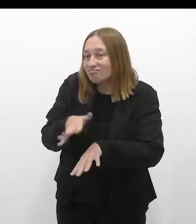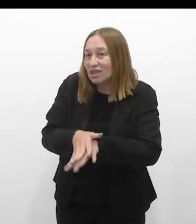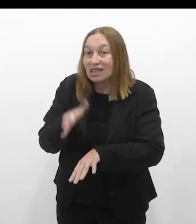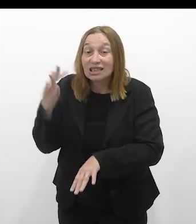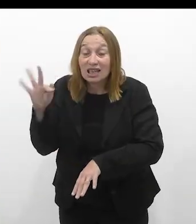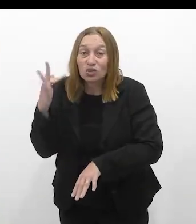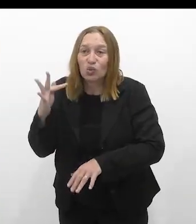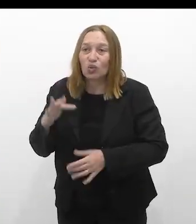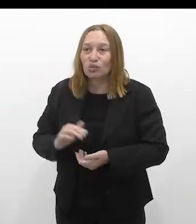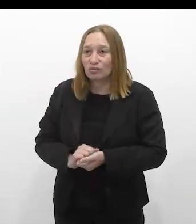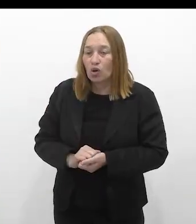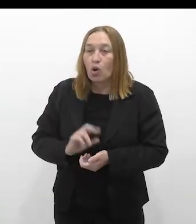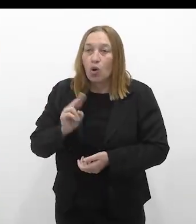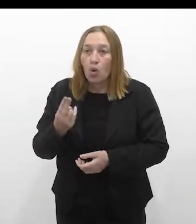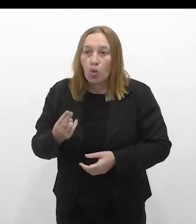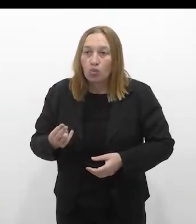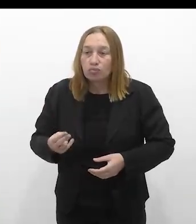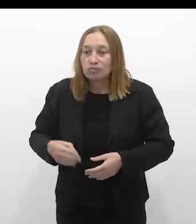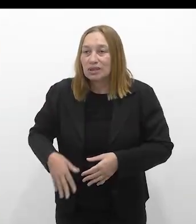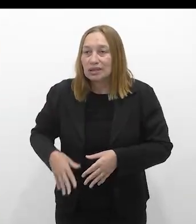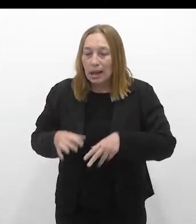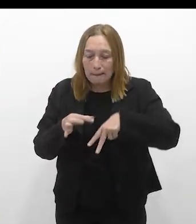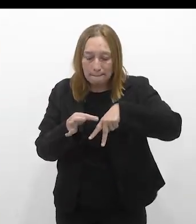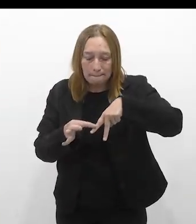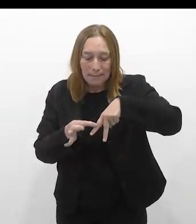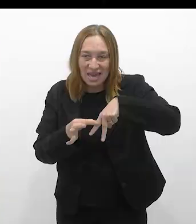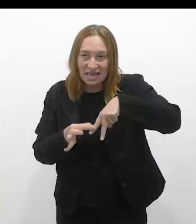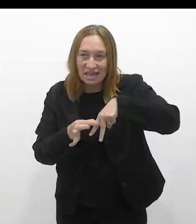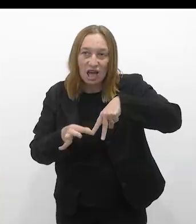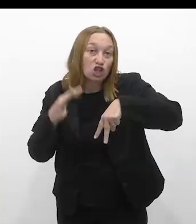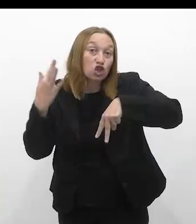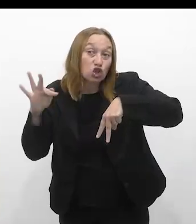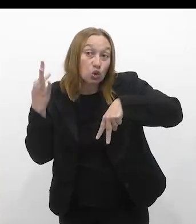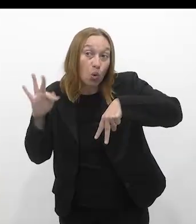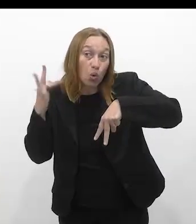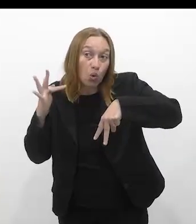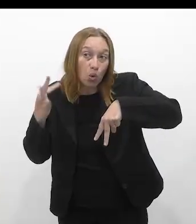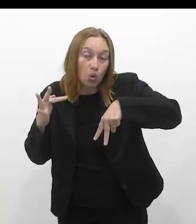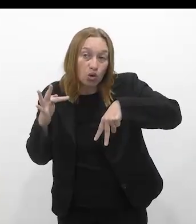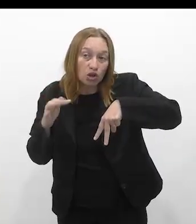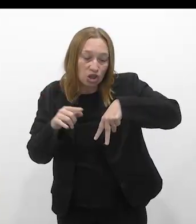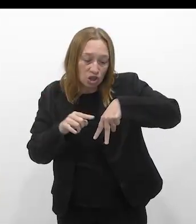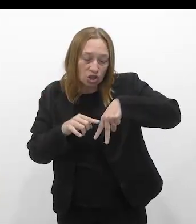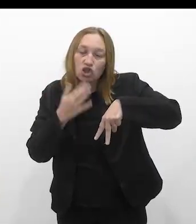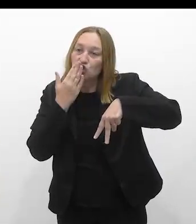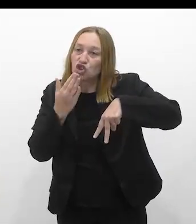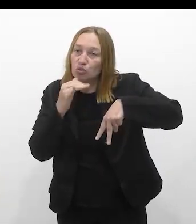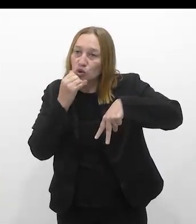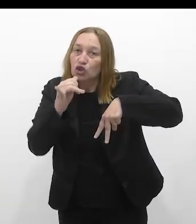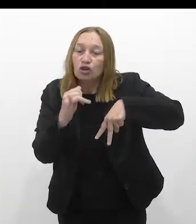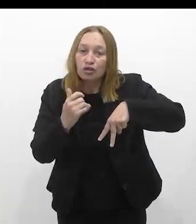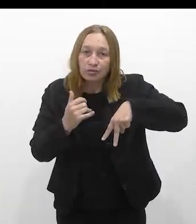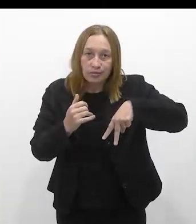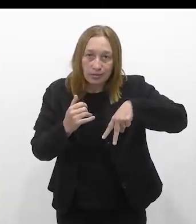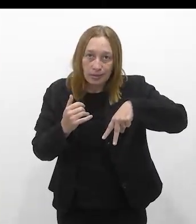relação. Ou ela reclama de uma dor para as pernas, para uma perna, um choque na perna.